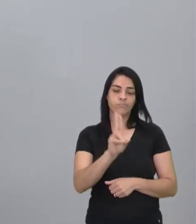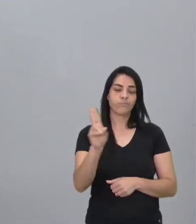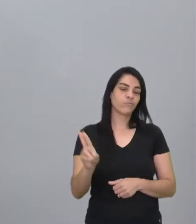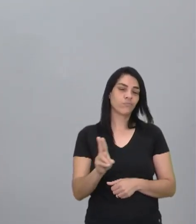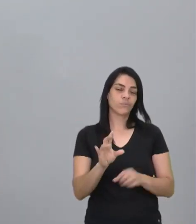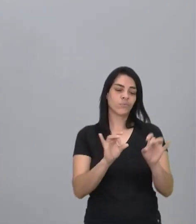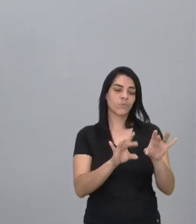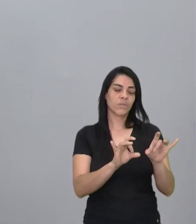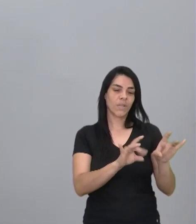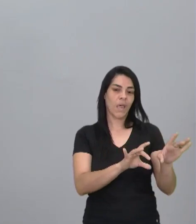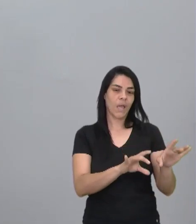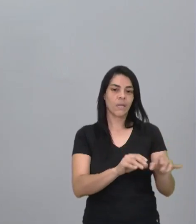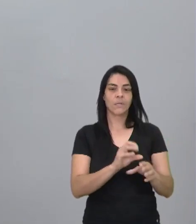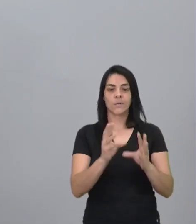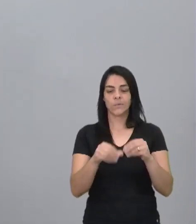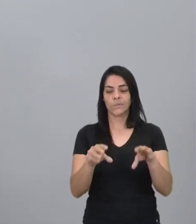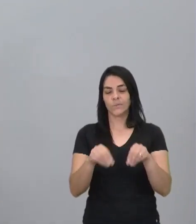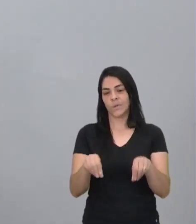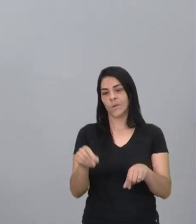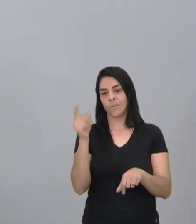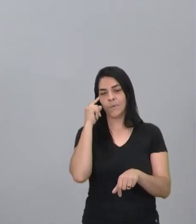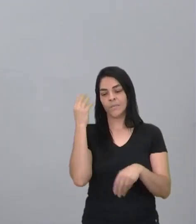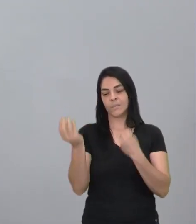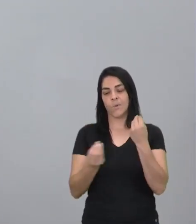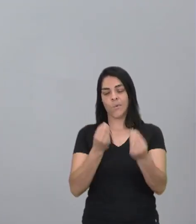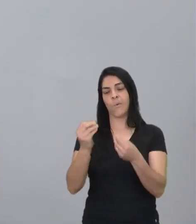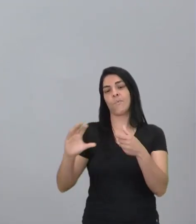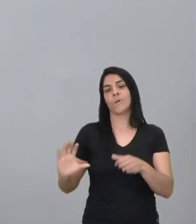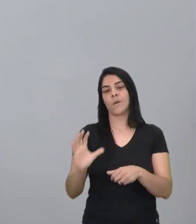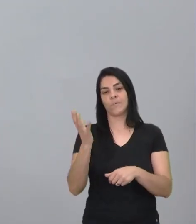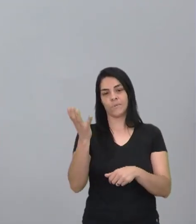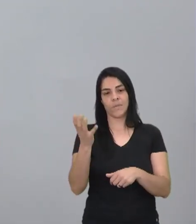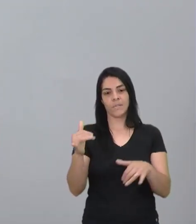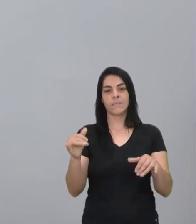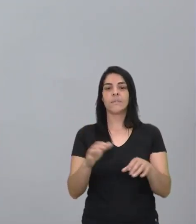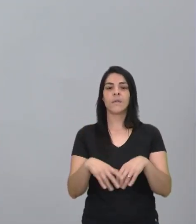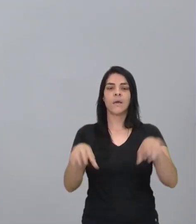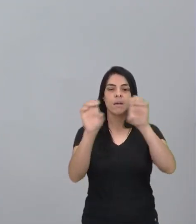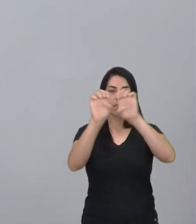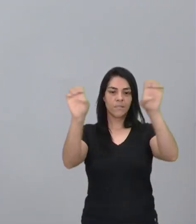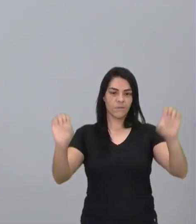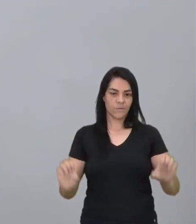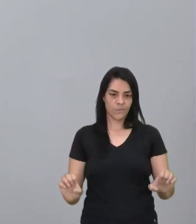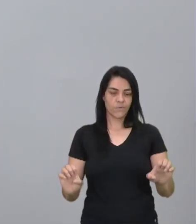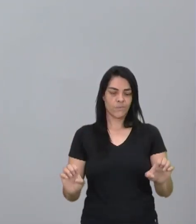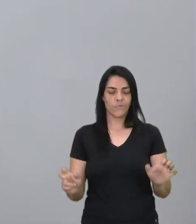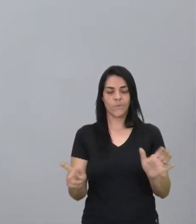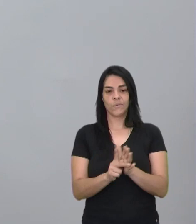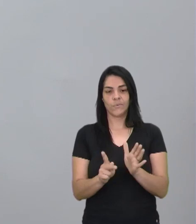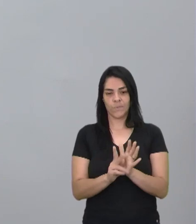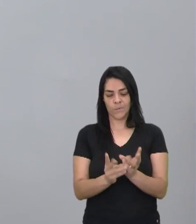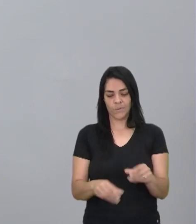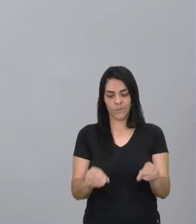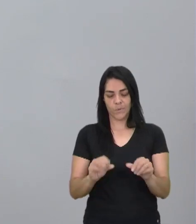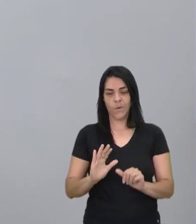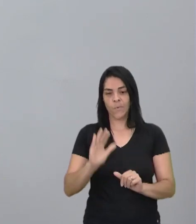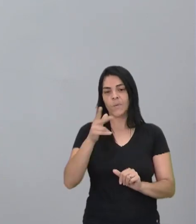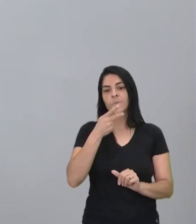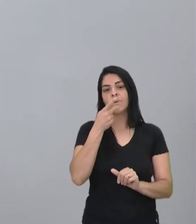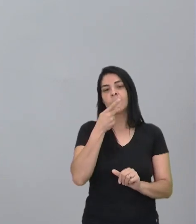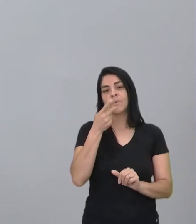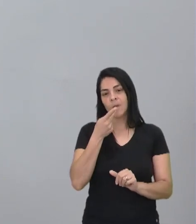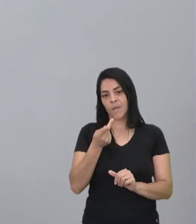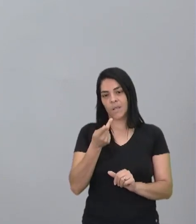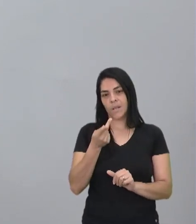né? Que é pensar em como ele funciona, nas estruturas do solo e todos esses processos. Mas quando a gente está falando do solo, a gente está falando também